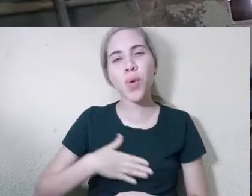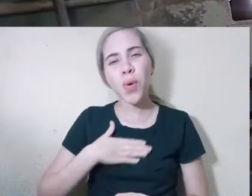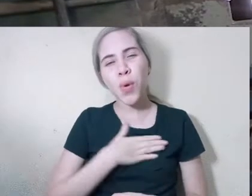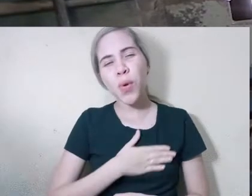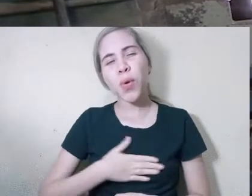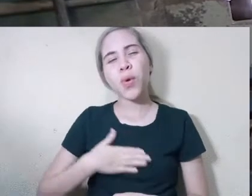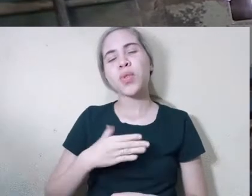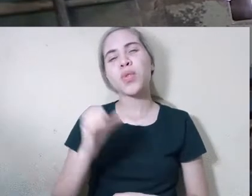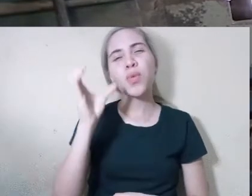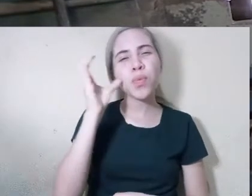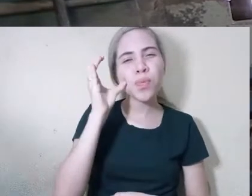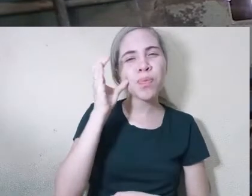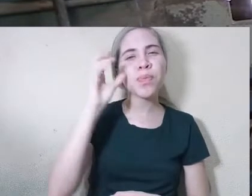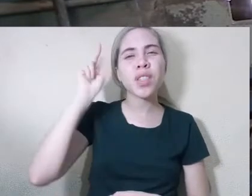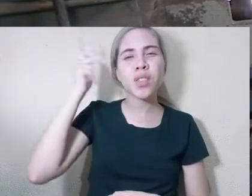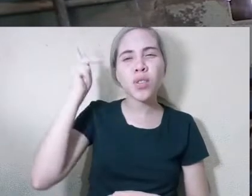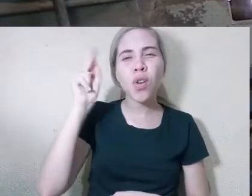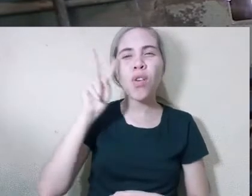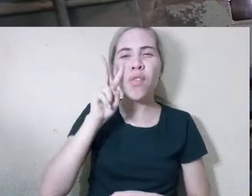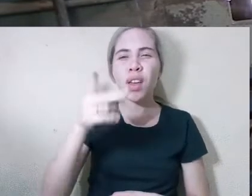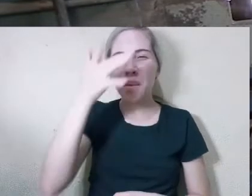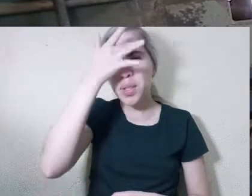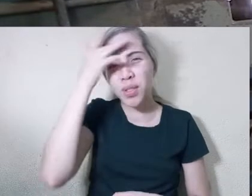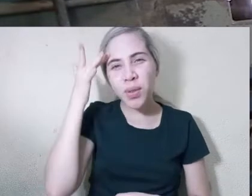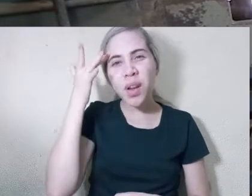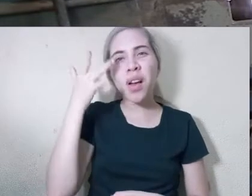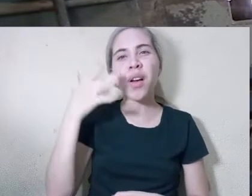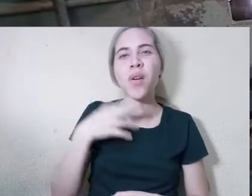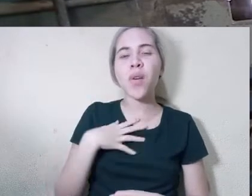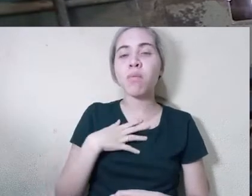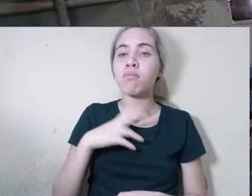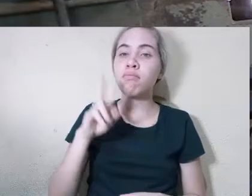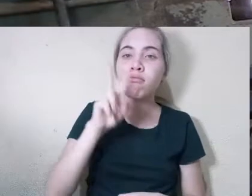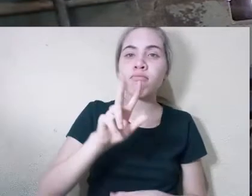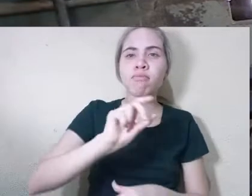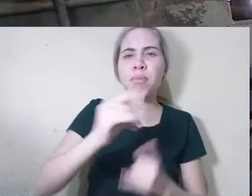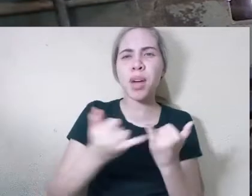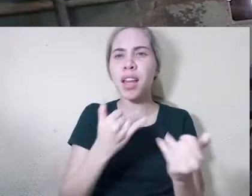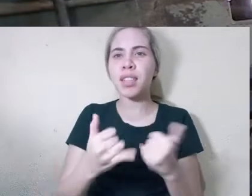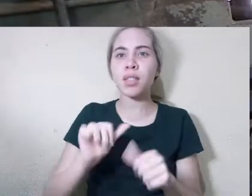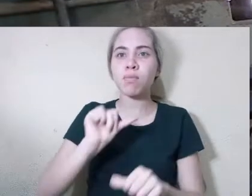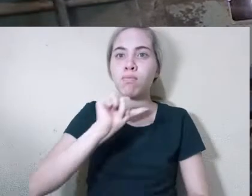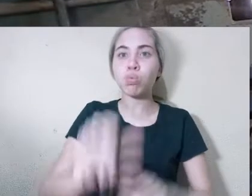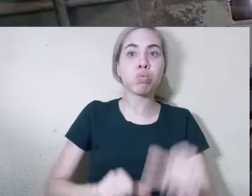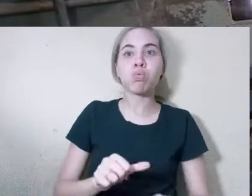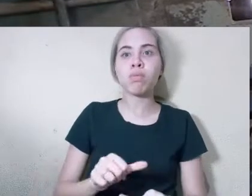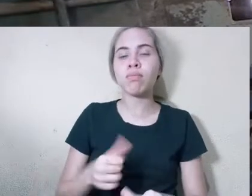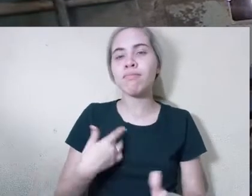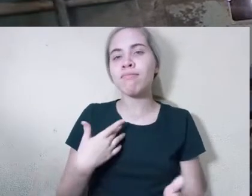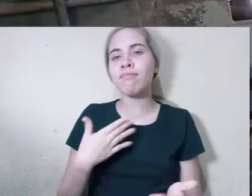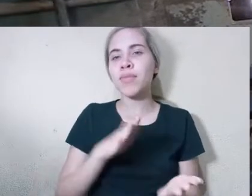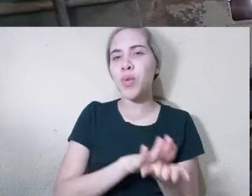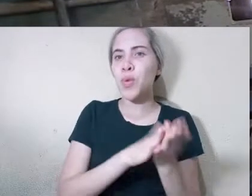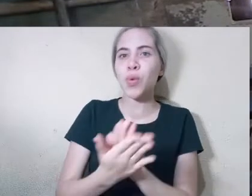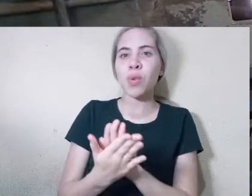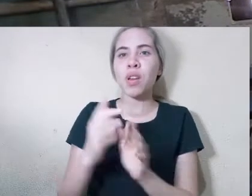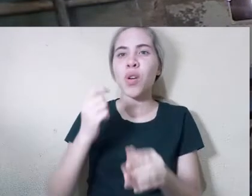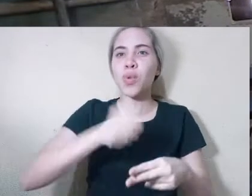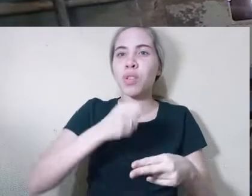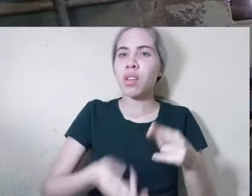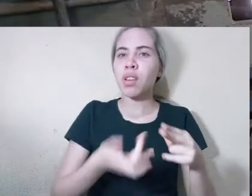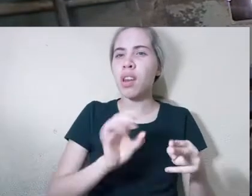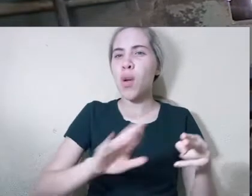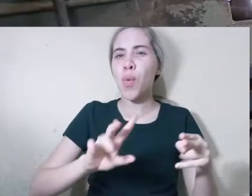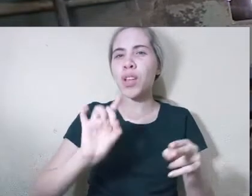gosto de ouvir essas histórias e ver que o pessoal realmente consegue virar a chave e fazer da cutelaria não só um hobby, mas